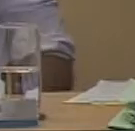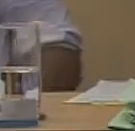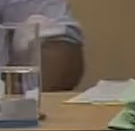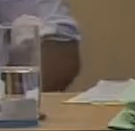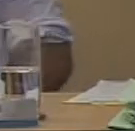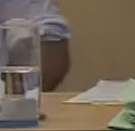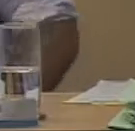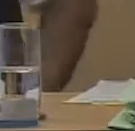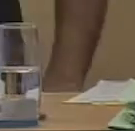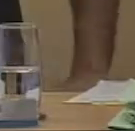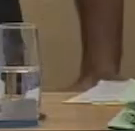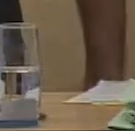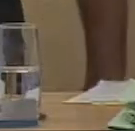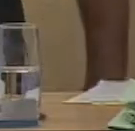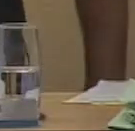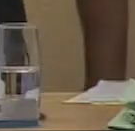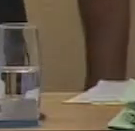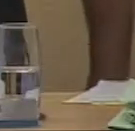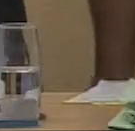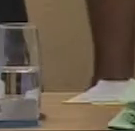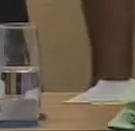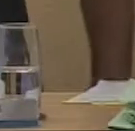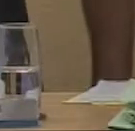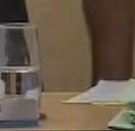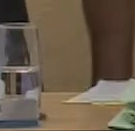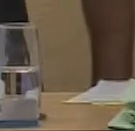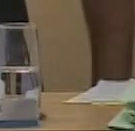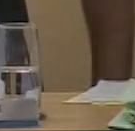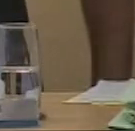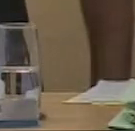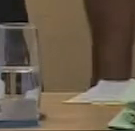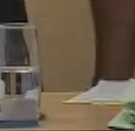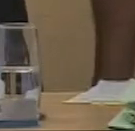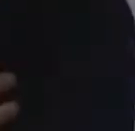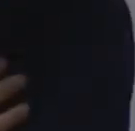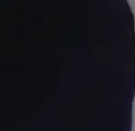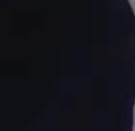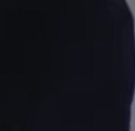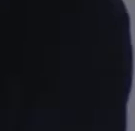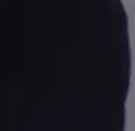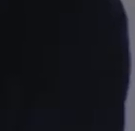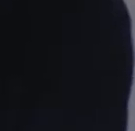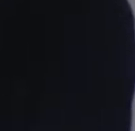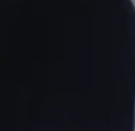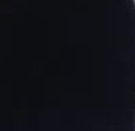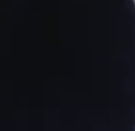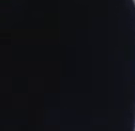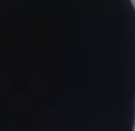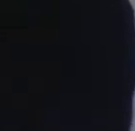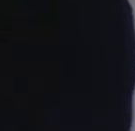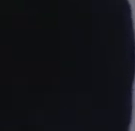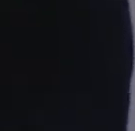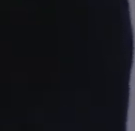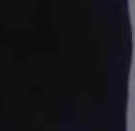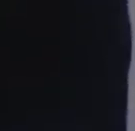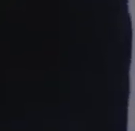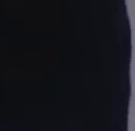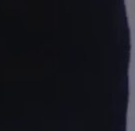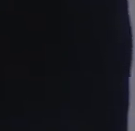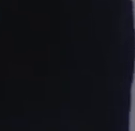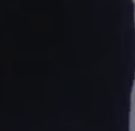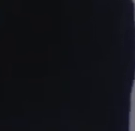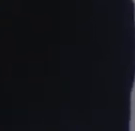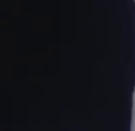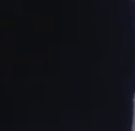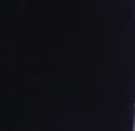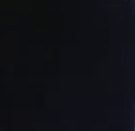de ver qual providência então a Câmara Municipal pode tomar, enquanto senhor presidente, quanto ao vereador Junegão. Por que ele